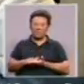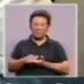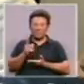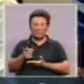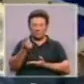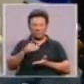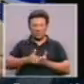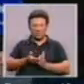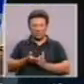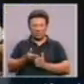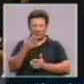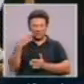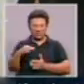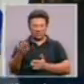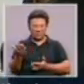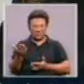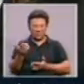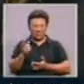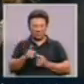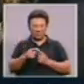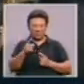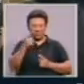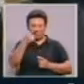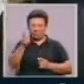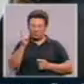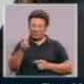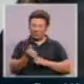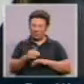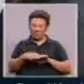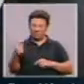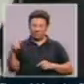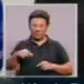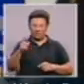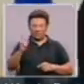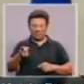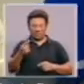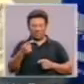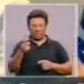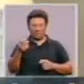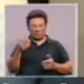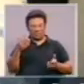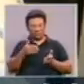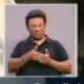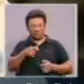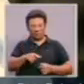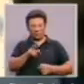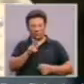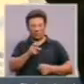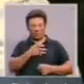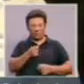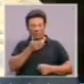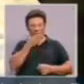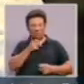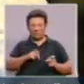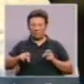é um exame simples Portanto o que a pessoa terá que fazer é dirigir isso aqui na unidade